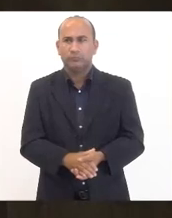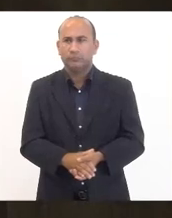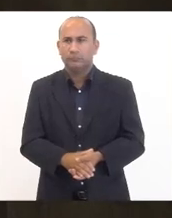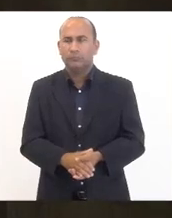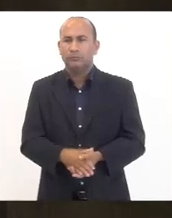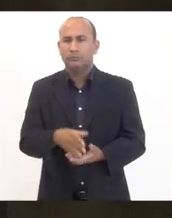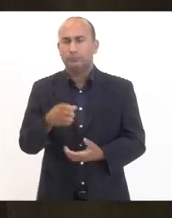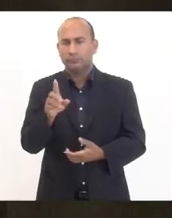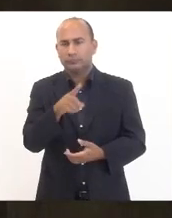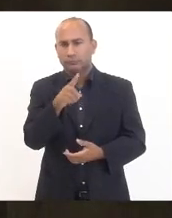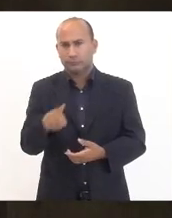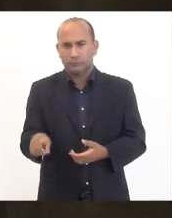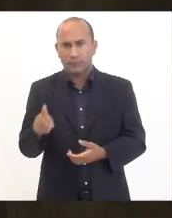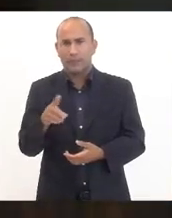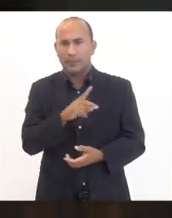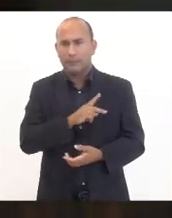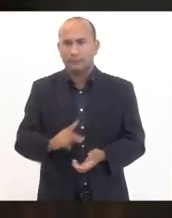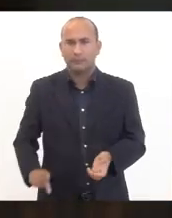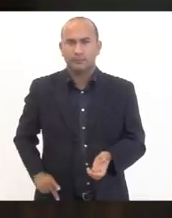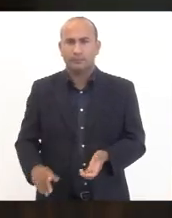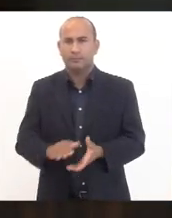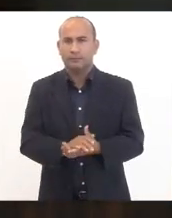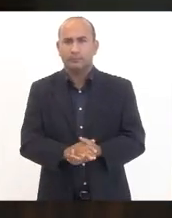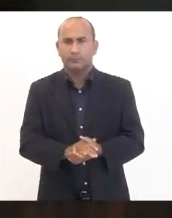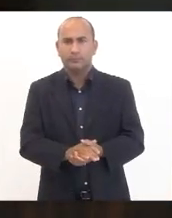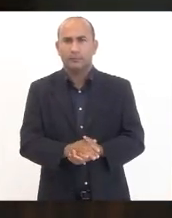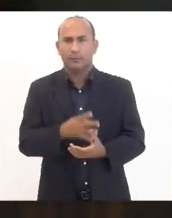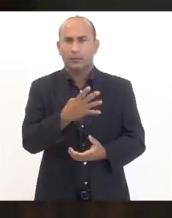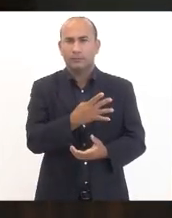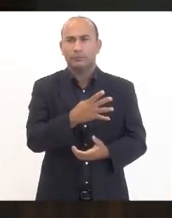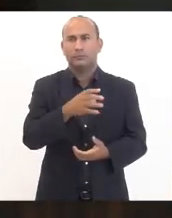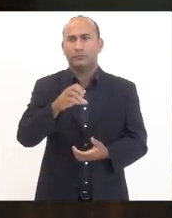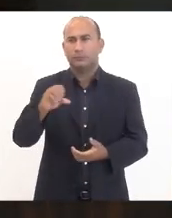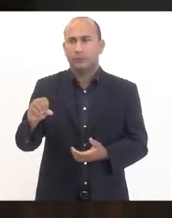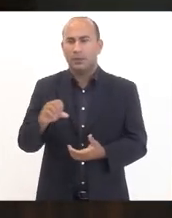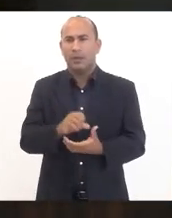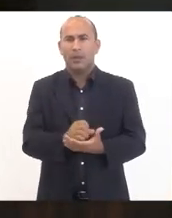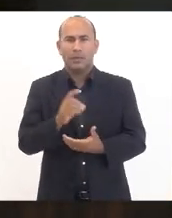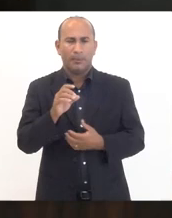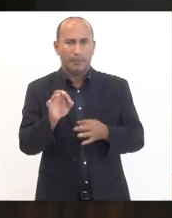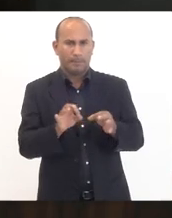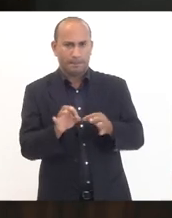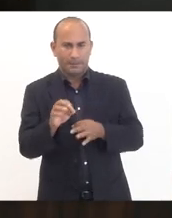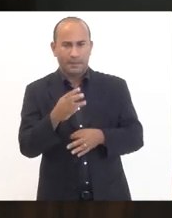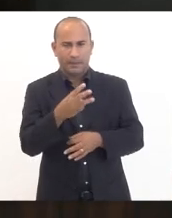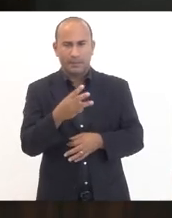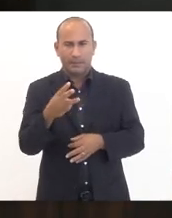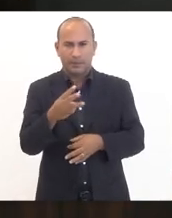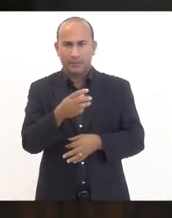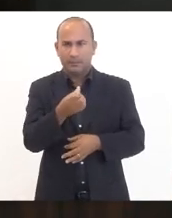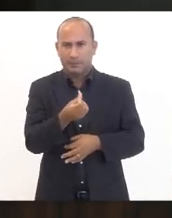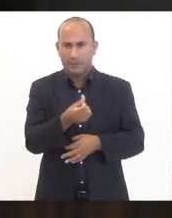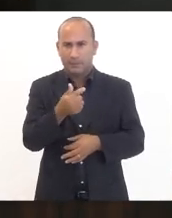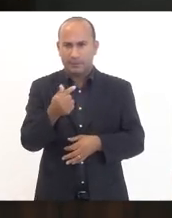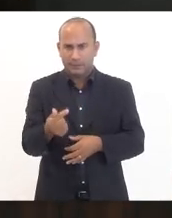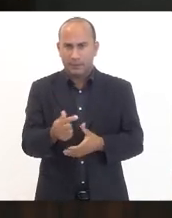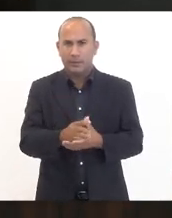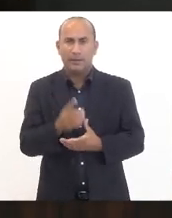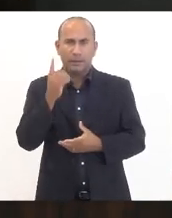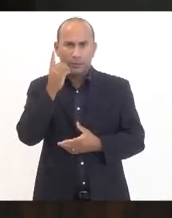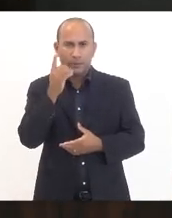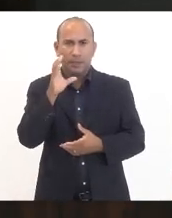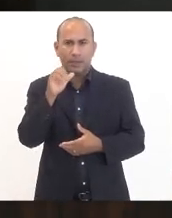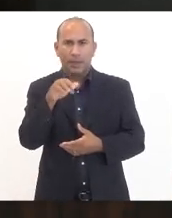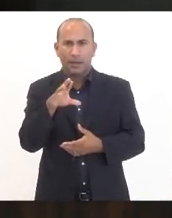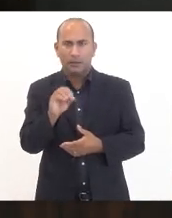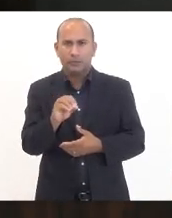Pela rejeição, senhor presidente. 49º, veto total aposto ao projeto de lei 3367/10, de autoria dos deputados